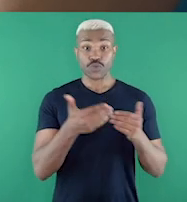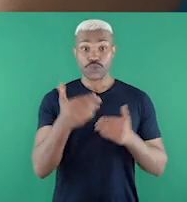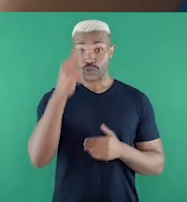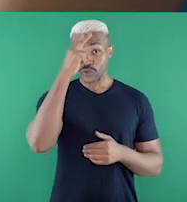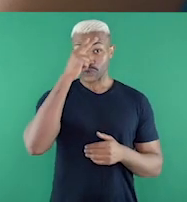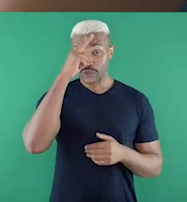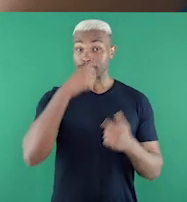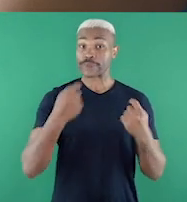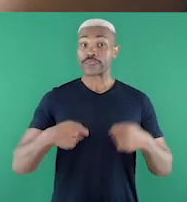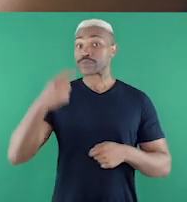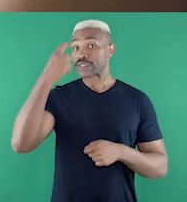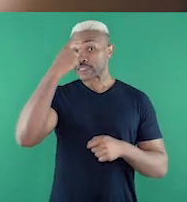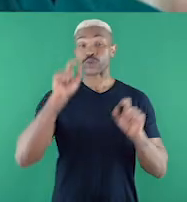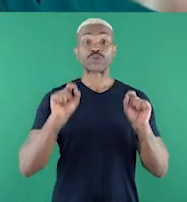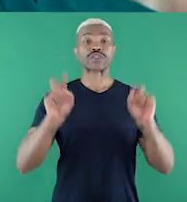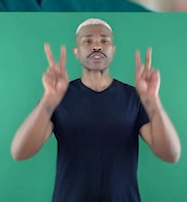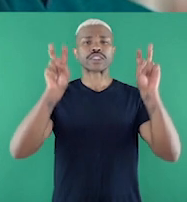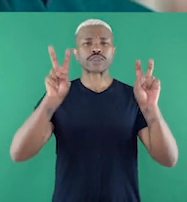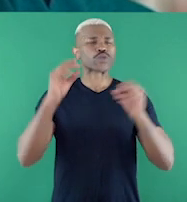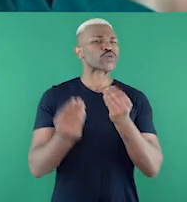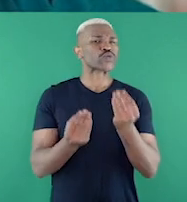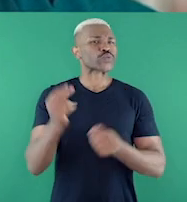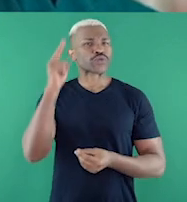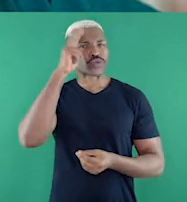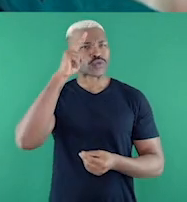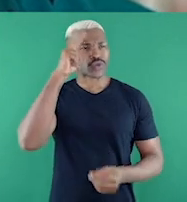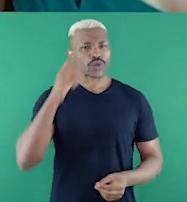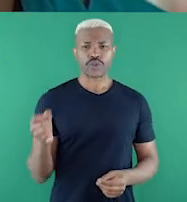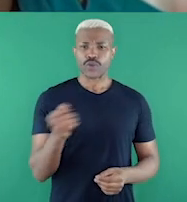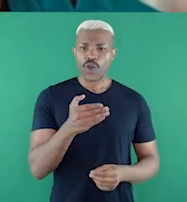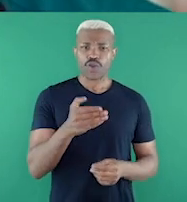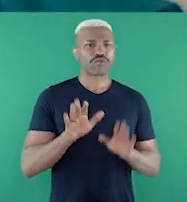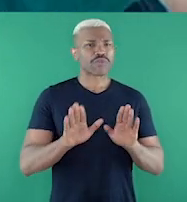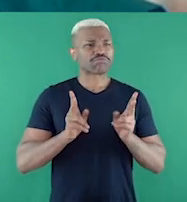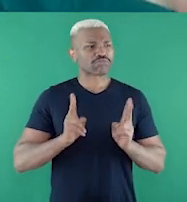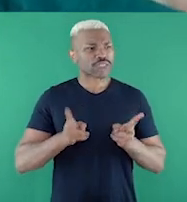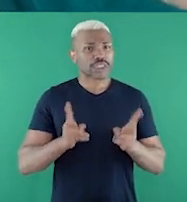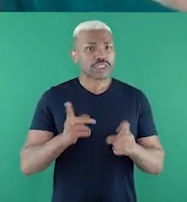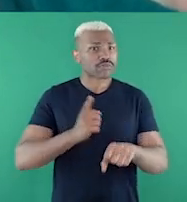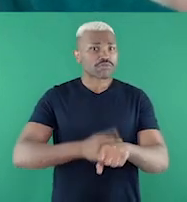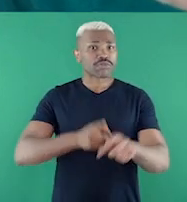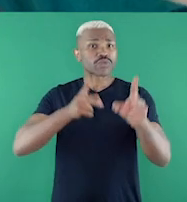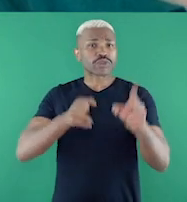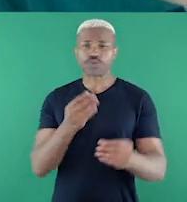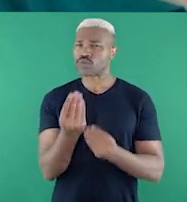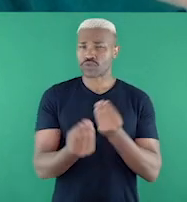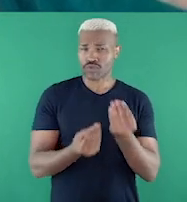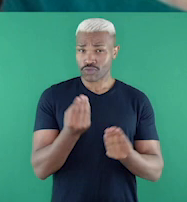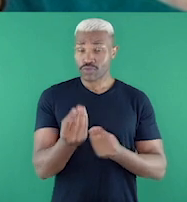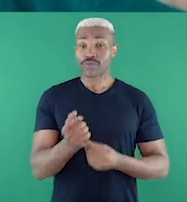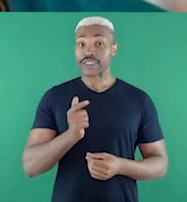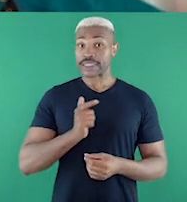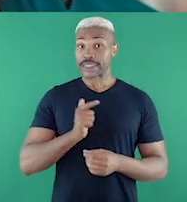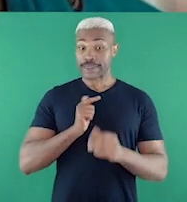história, precisamos pensar primeiro sobre o título. Como que essa história pode ser nova e pode ser a mesma ao mesmo tempo? Ela tem